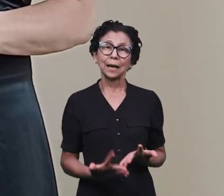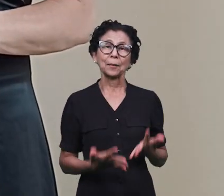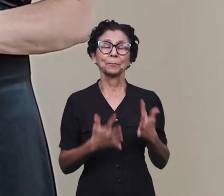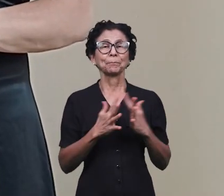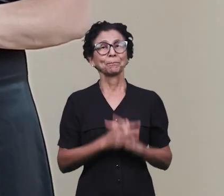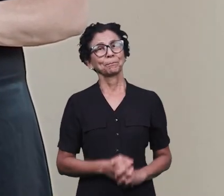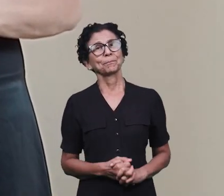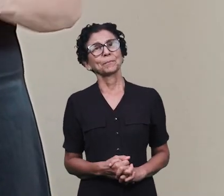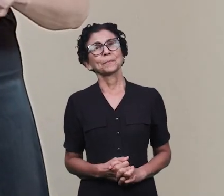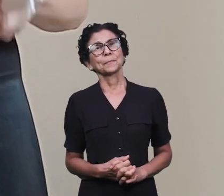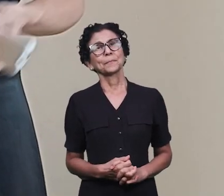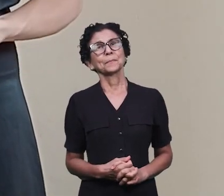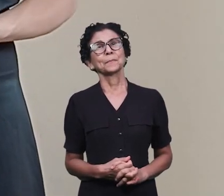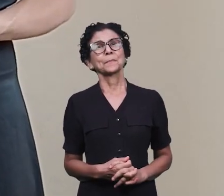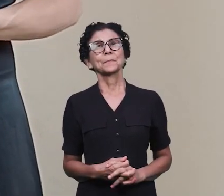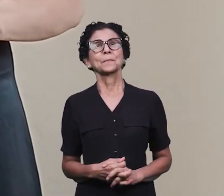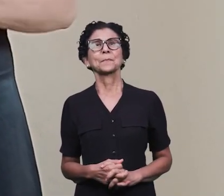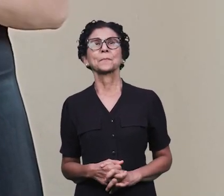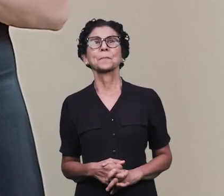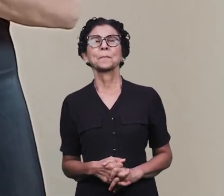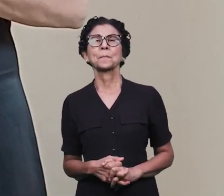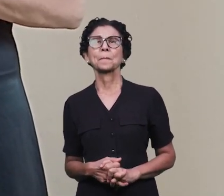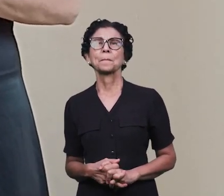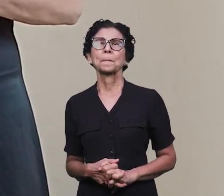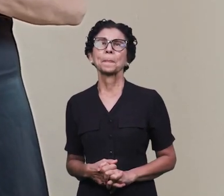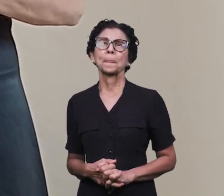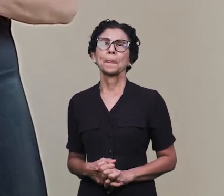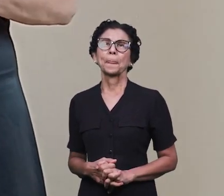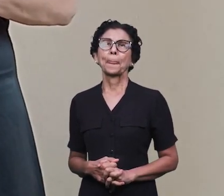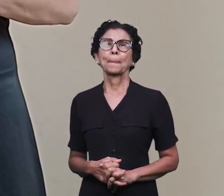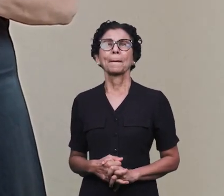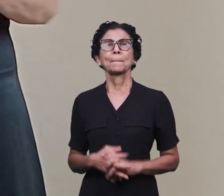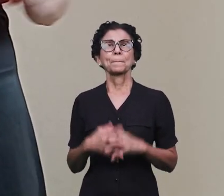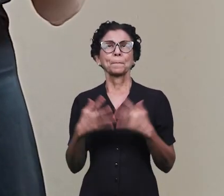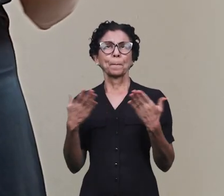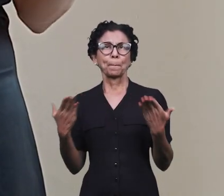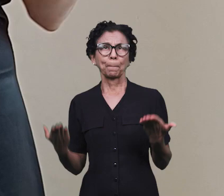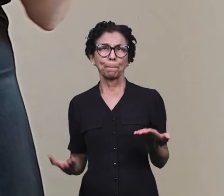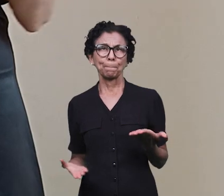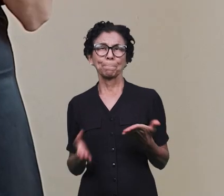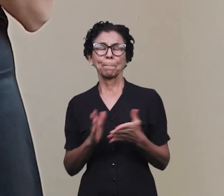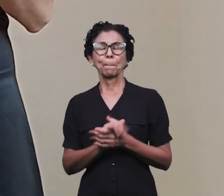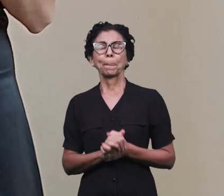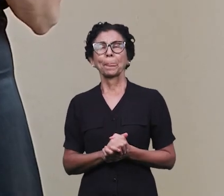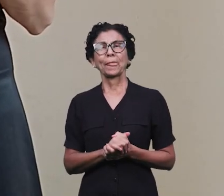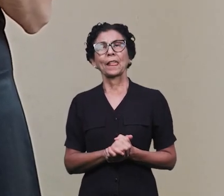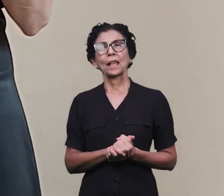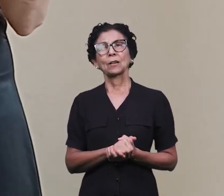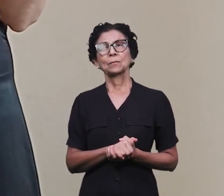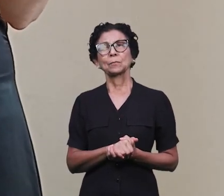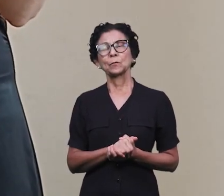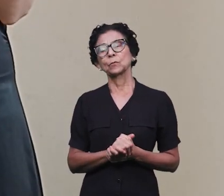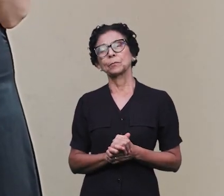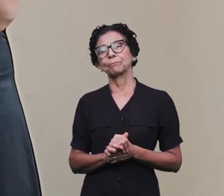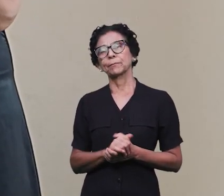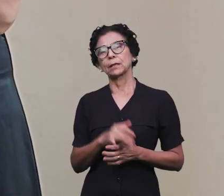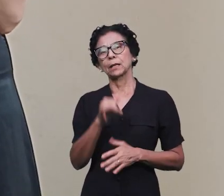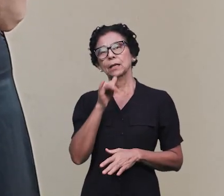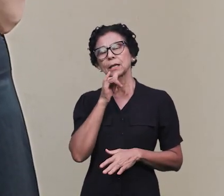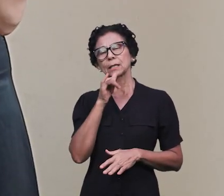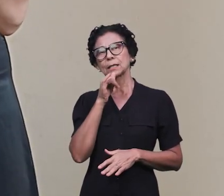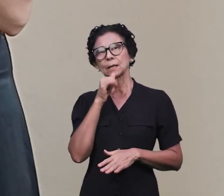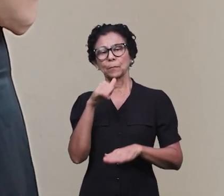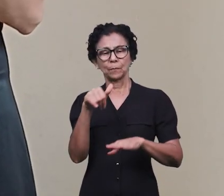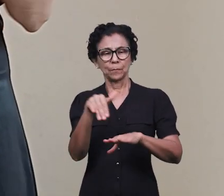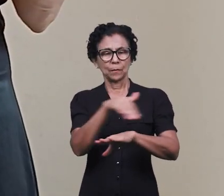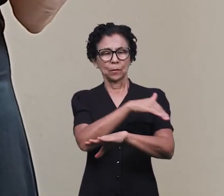maneira? Usando exemplos. Então, nós podemos citar que tem lá uma rua e um cruzamento